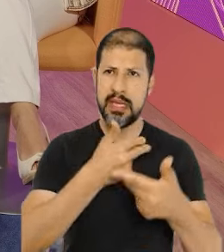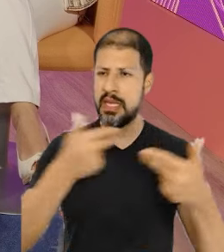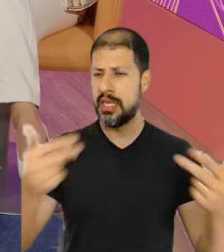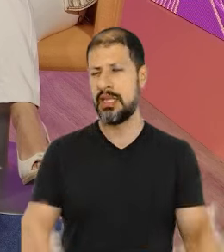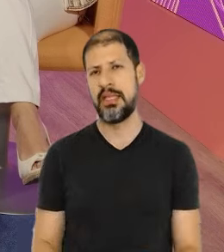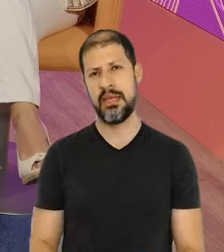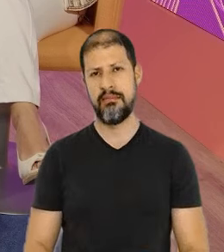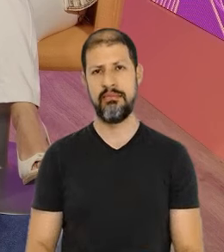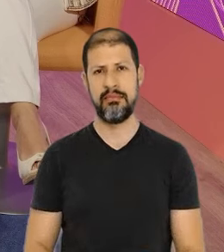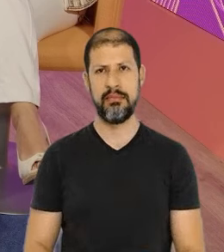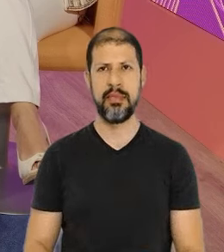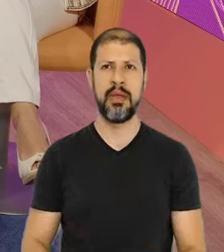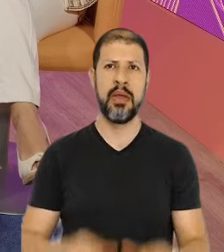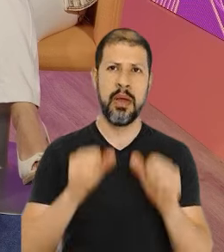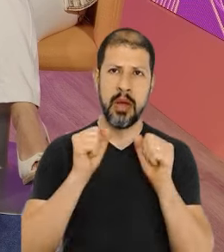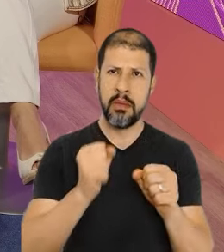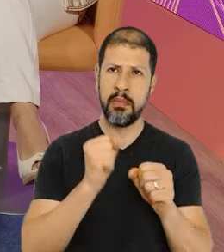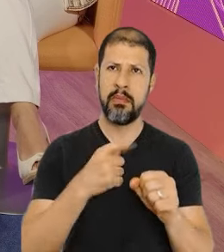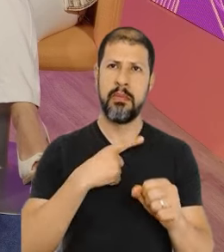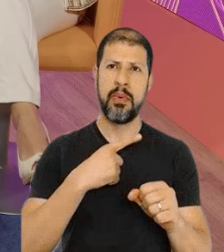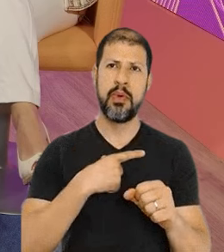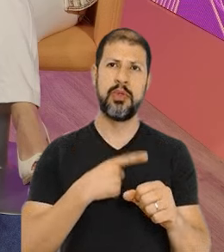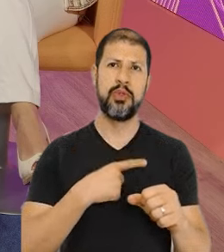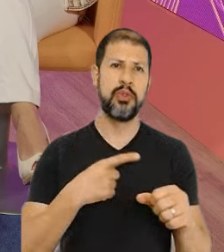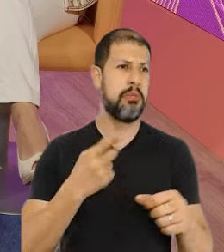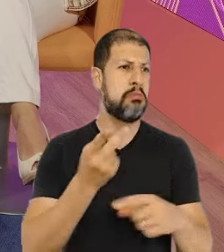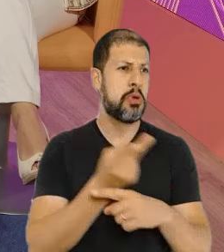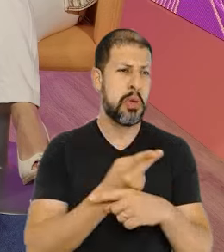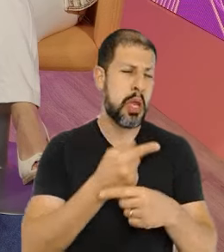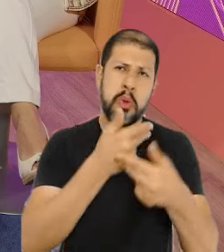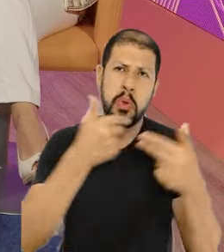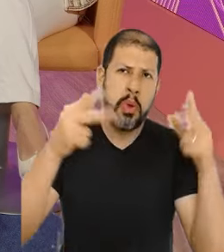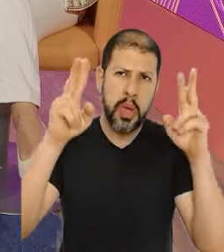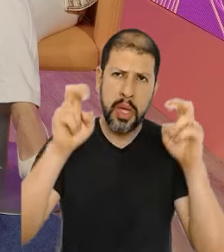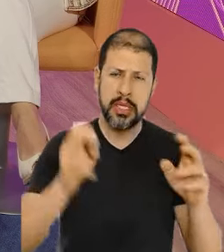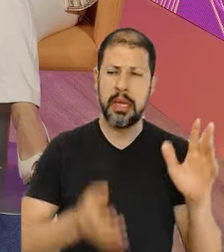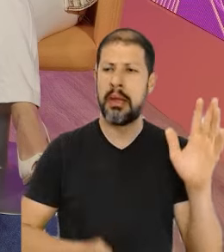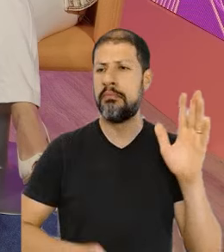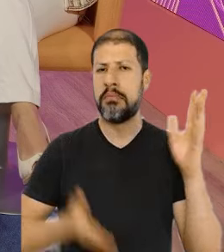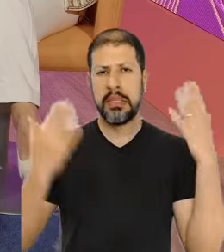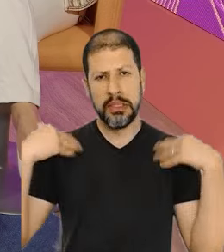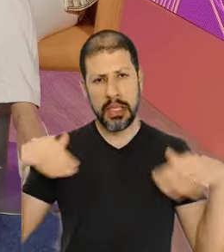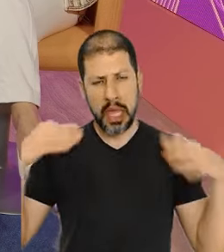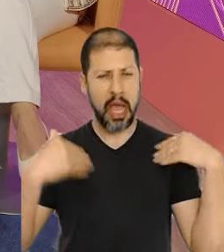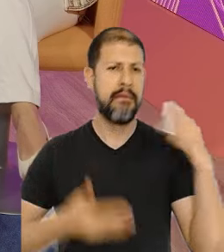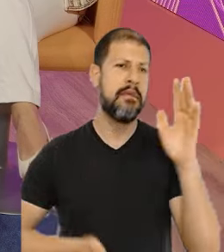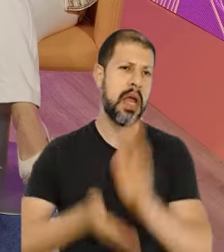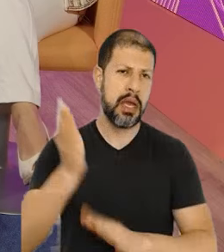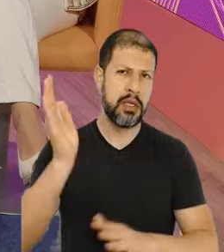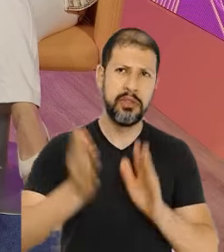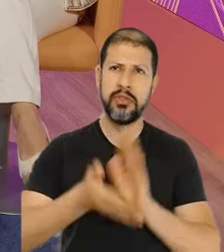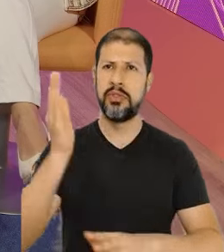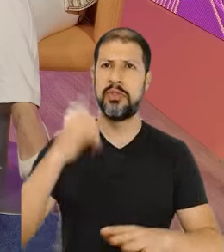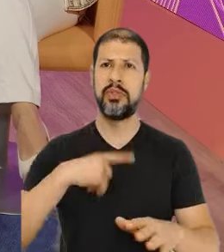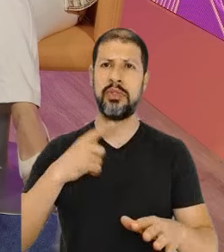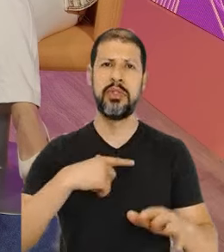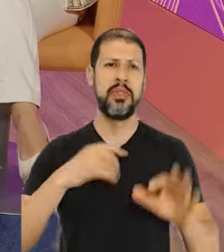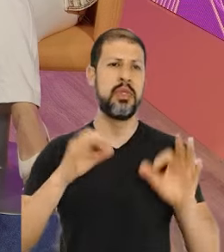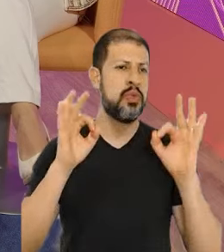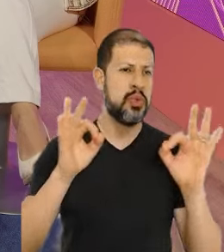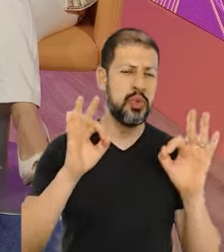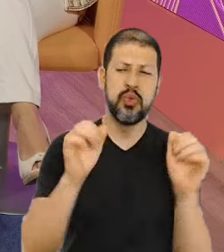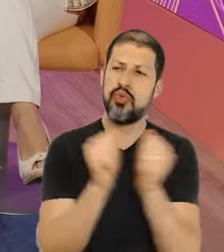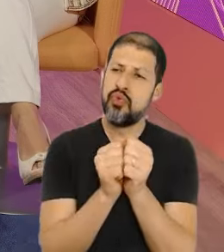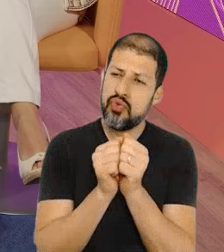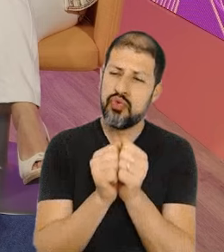pode canar assunto passear viajar curtir supinos